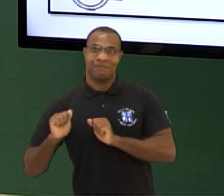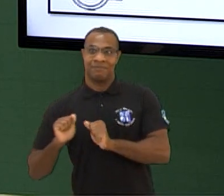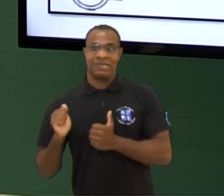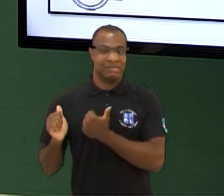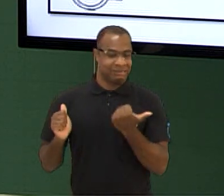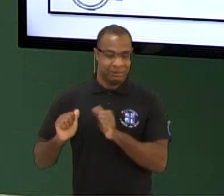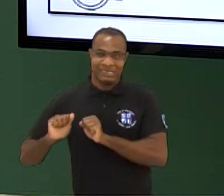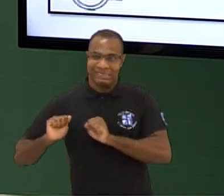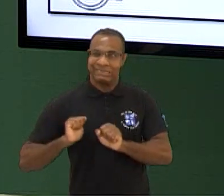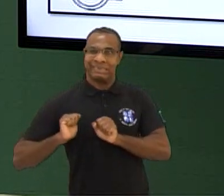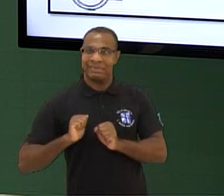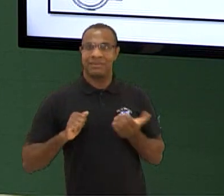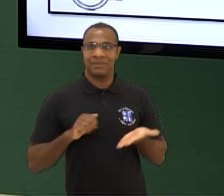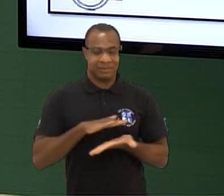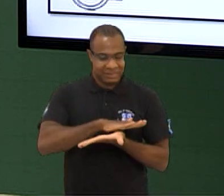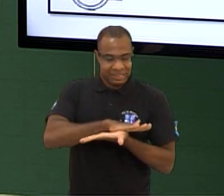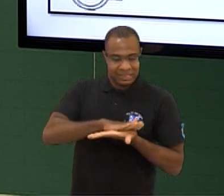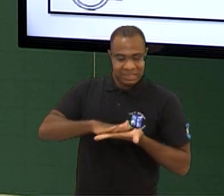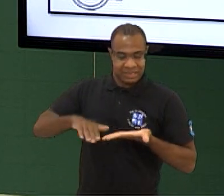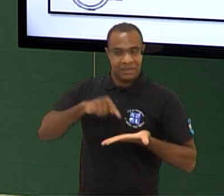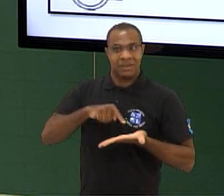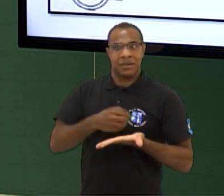Ação, ação.